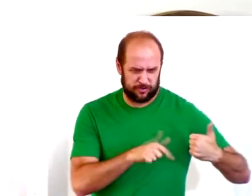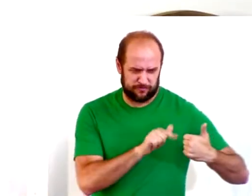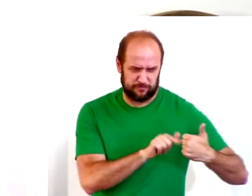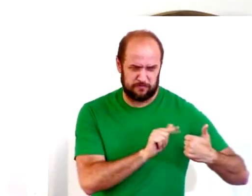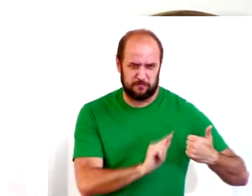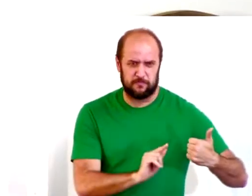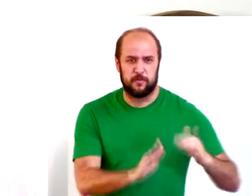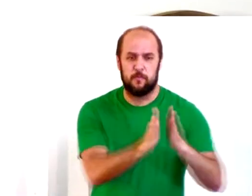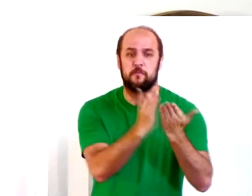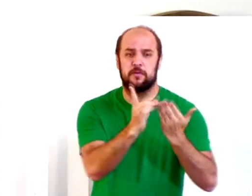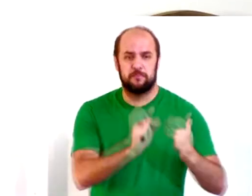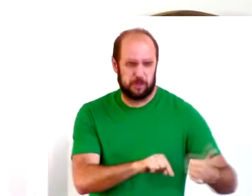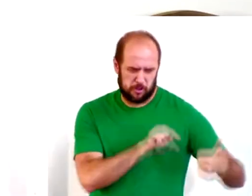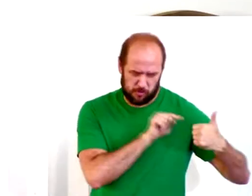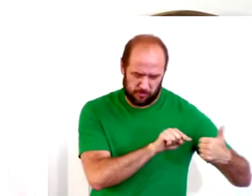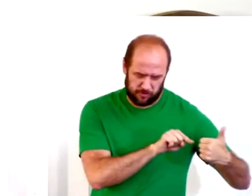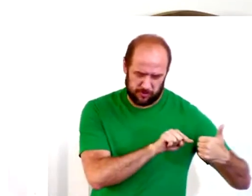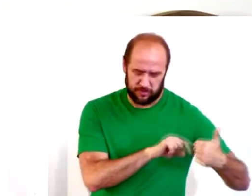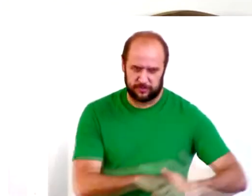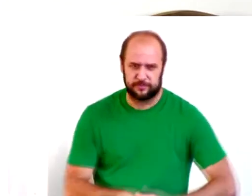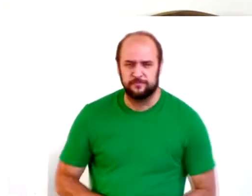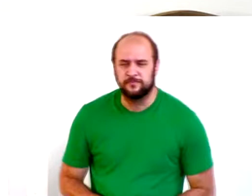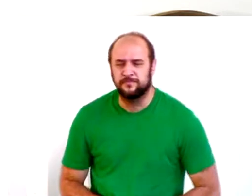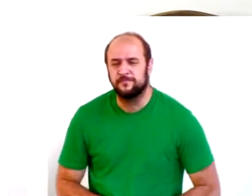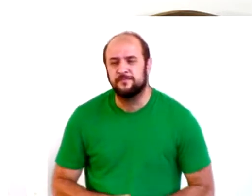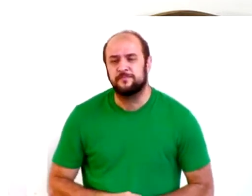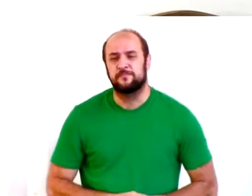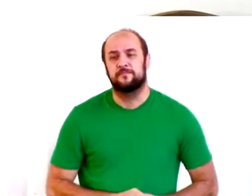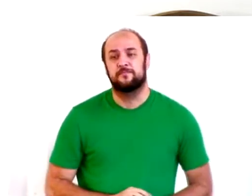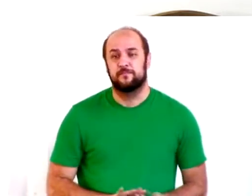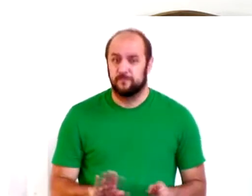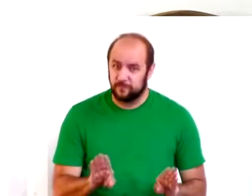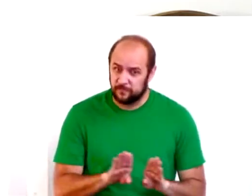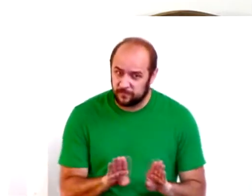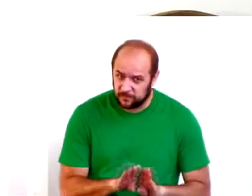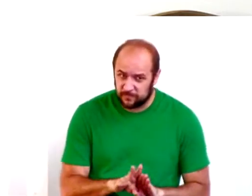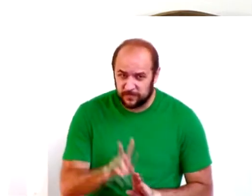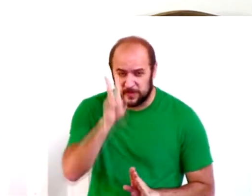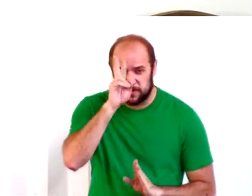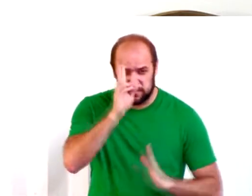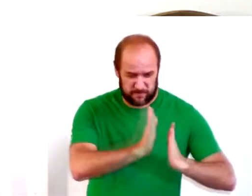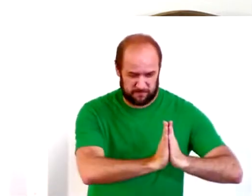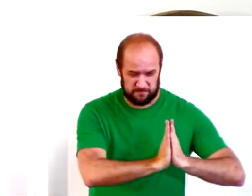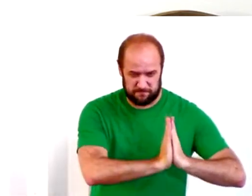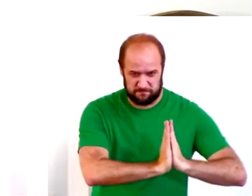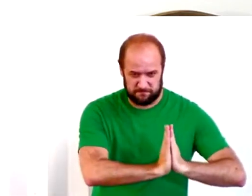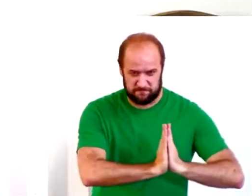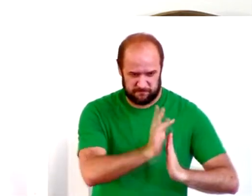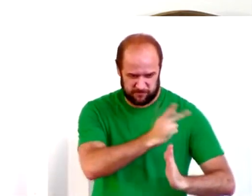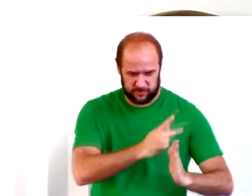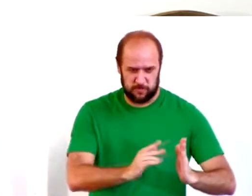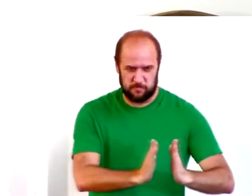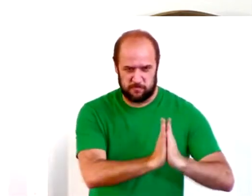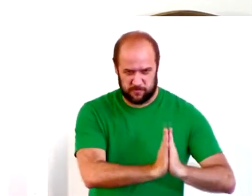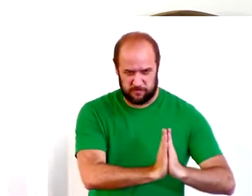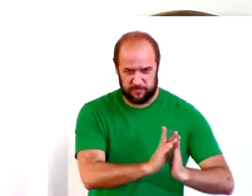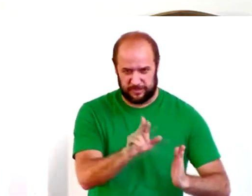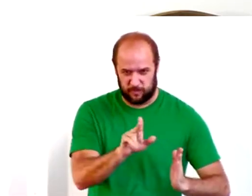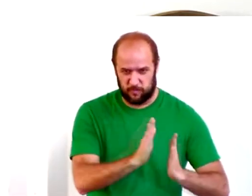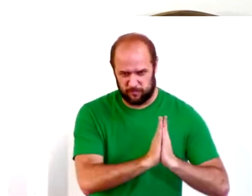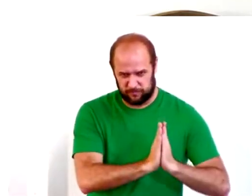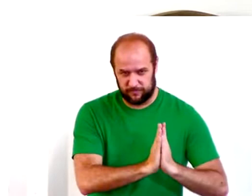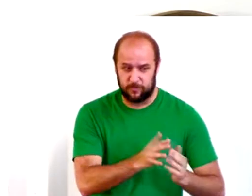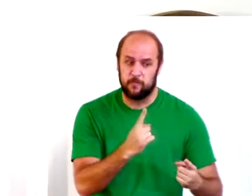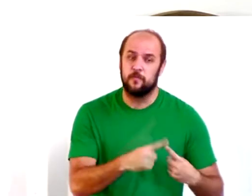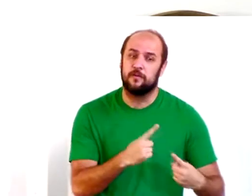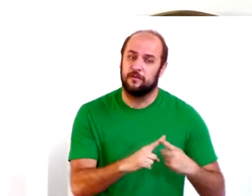Bíblia, é a palavra de Deus. Gostaria muito que vocês fizessem aquele desenho das duas mãozinhas postas como quem está orando, porque a